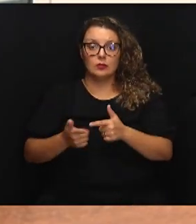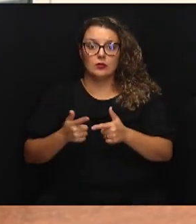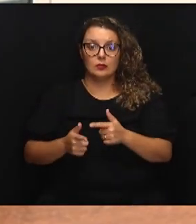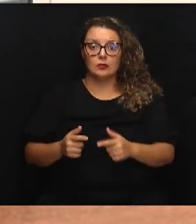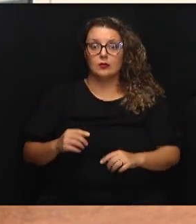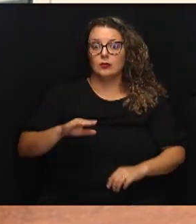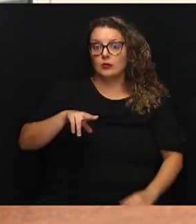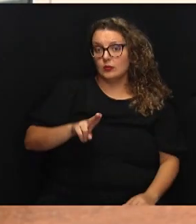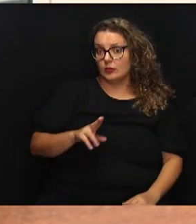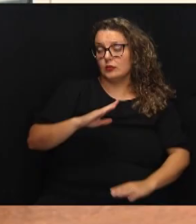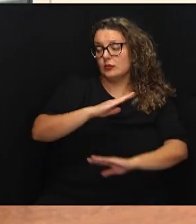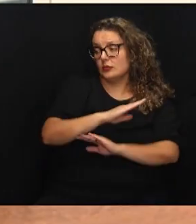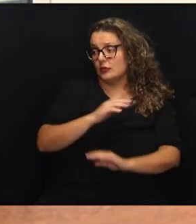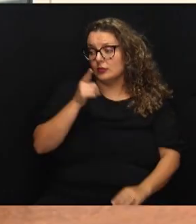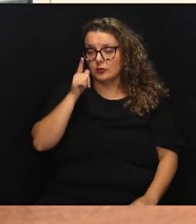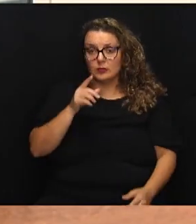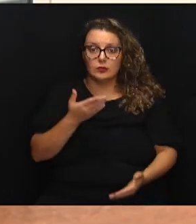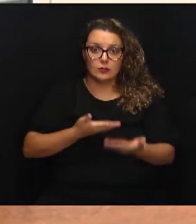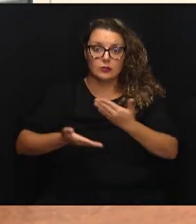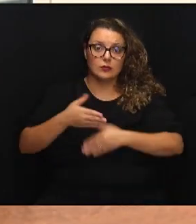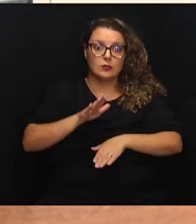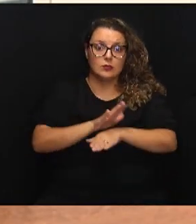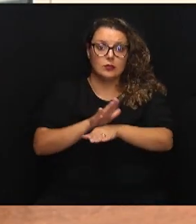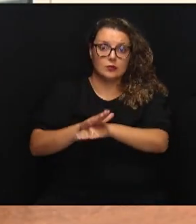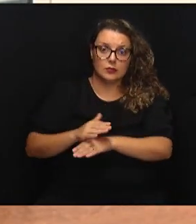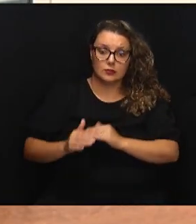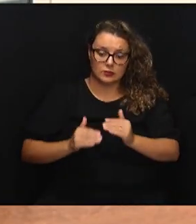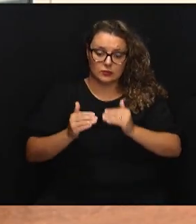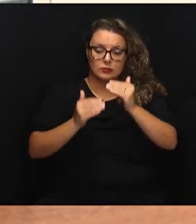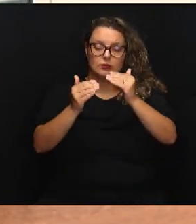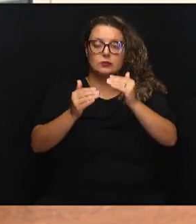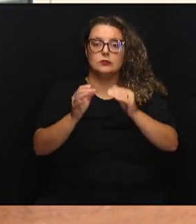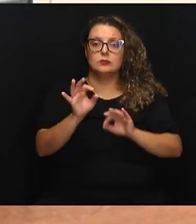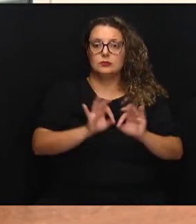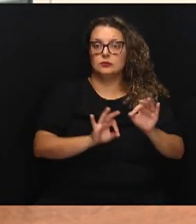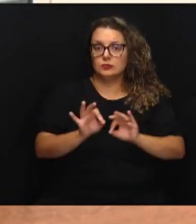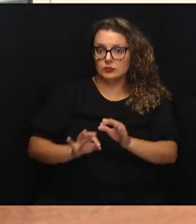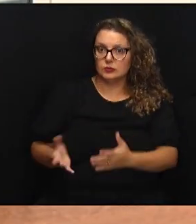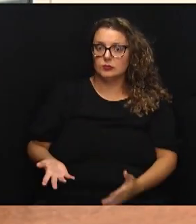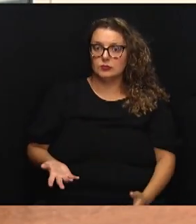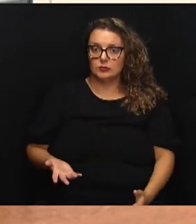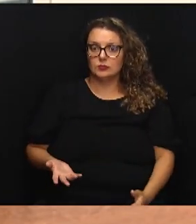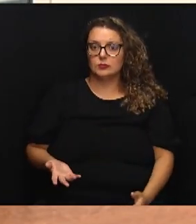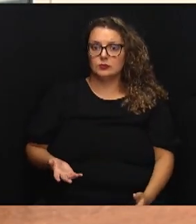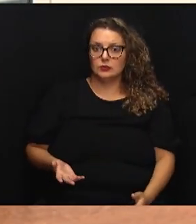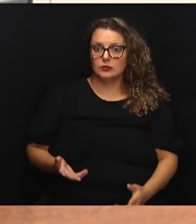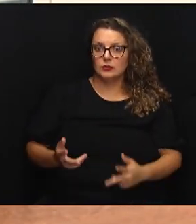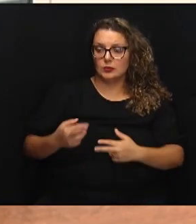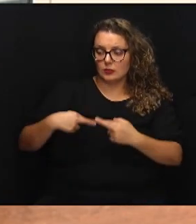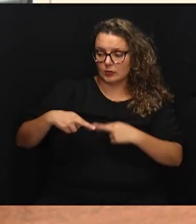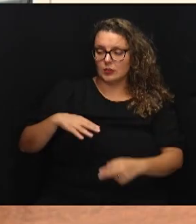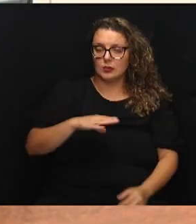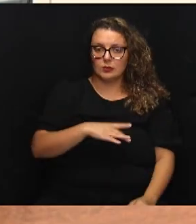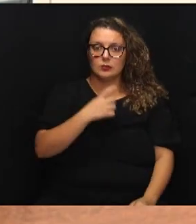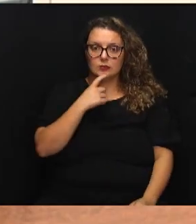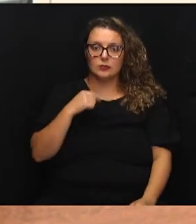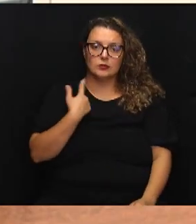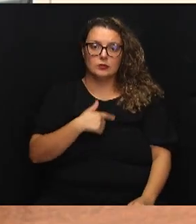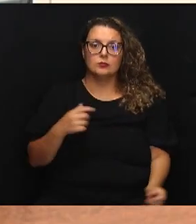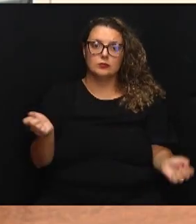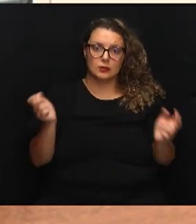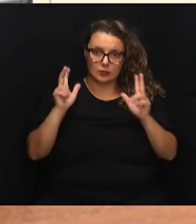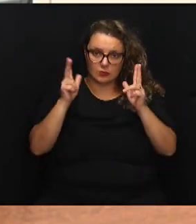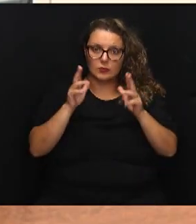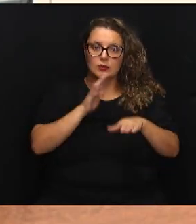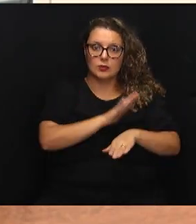Câmara possa conciliar ou ajudar no desenvolvimento do projeto, quanto o município de Campinas, nós possamos estar atentos e